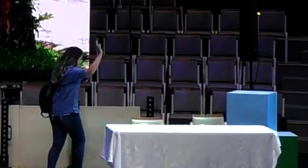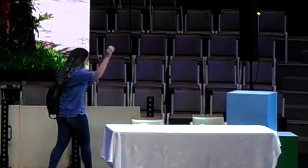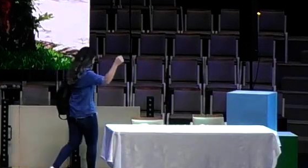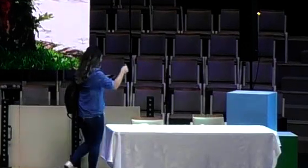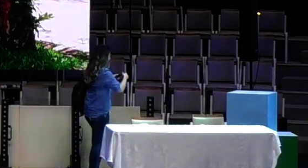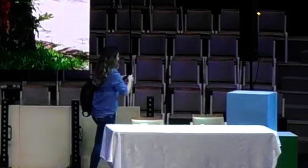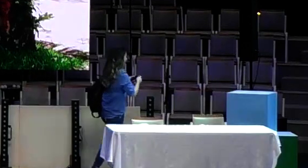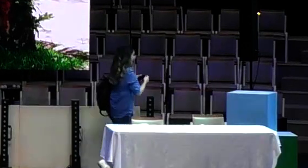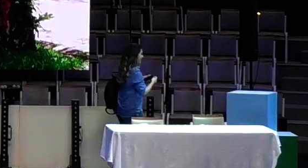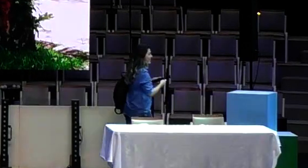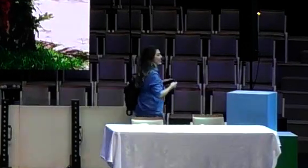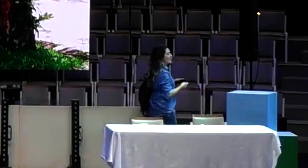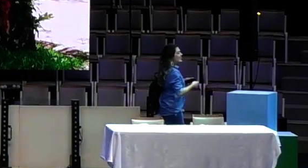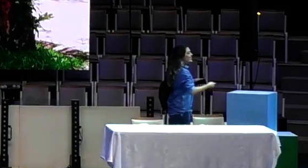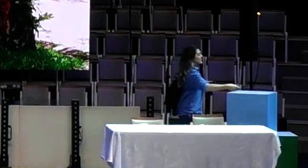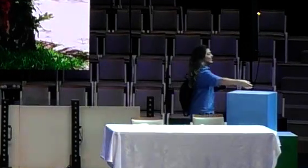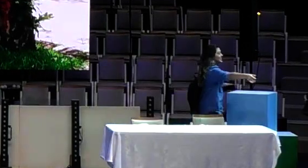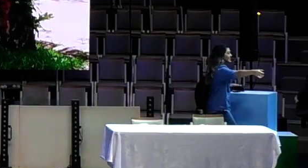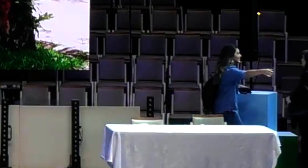Oi, tudo bem?